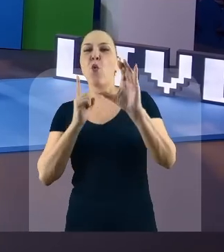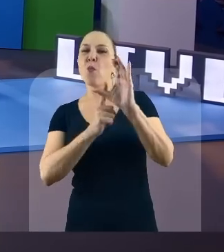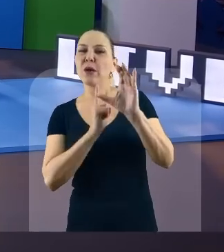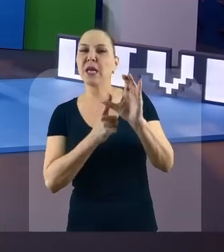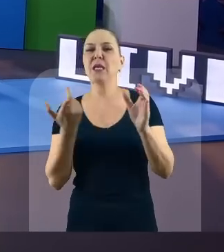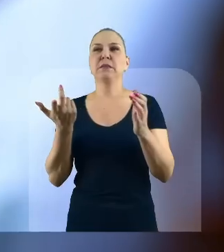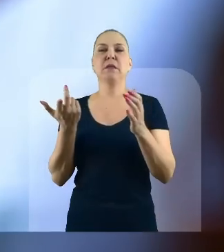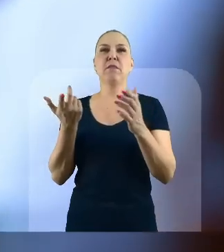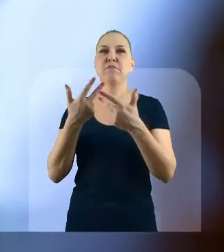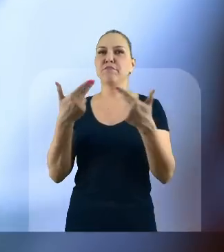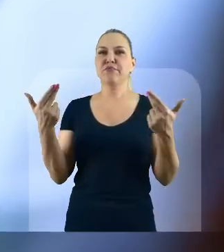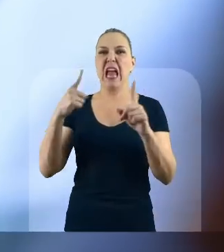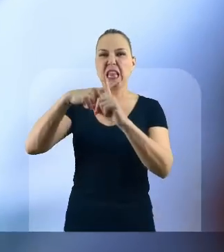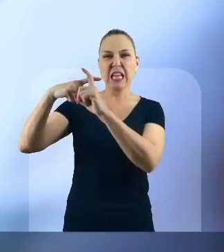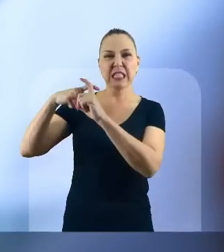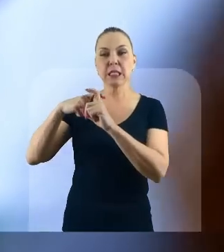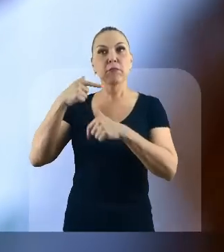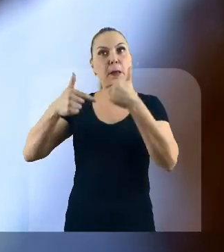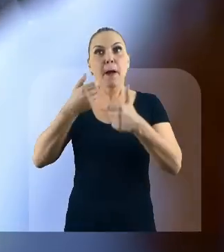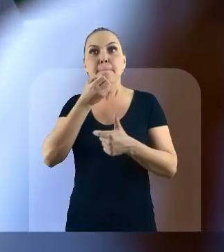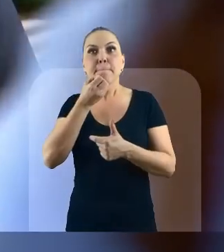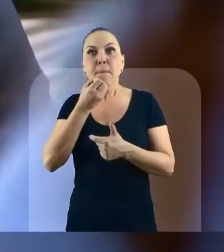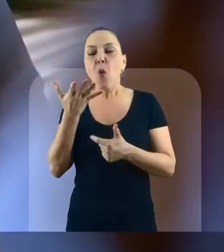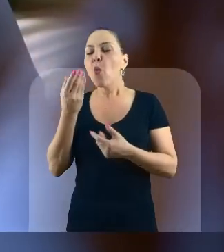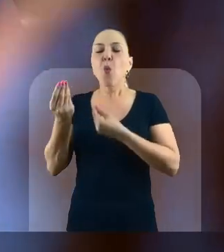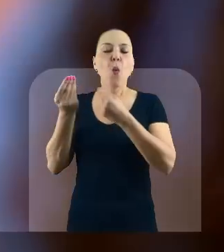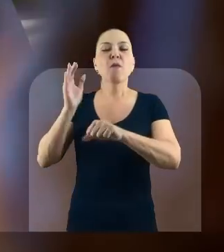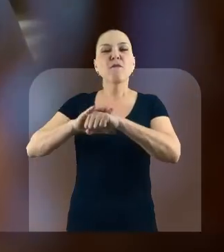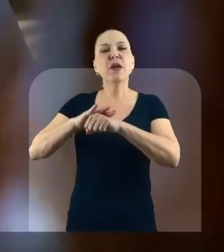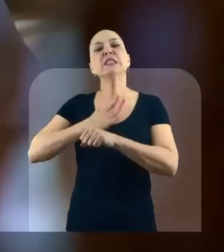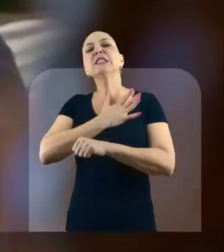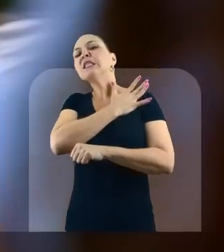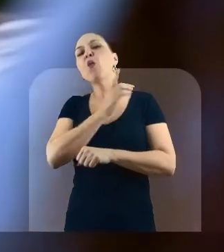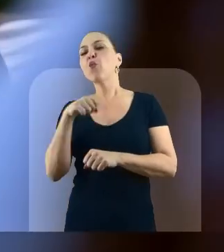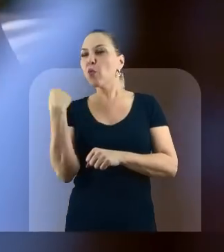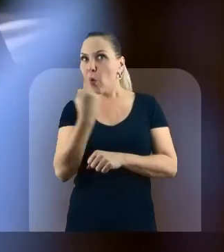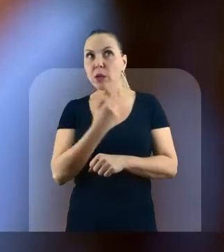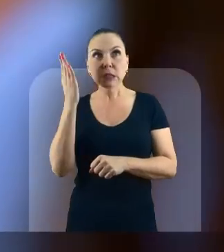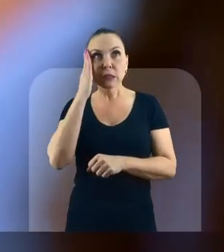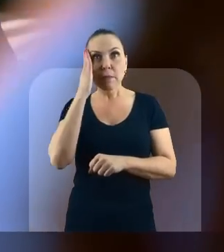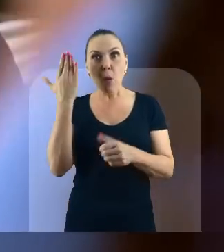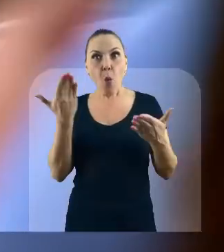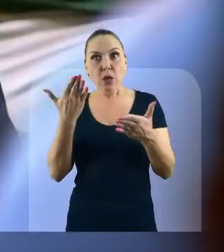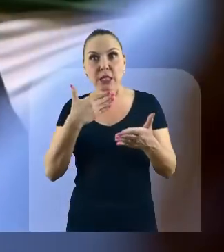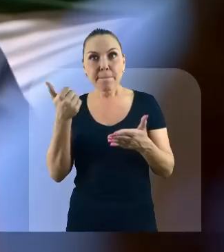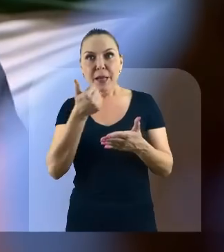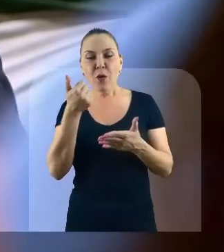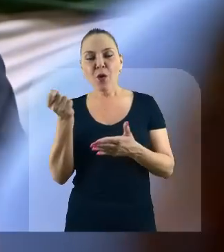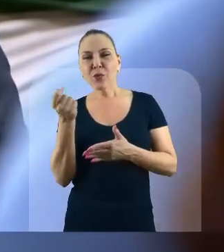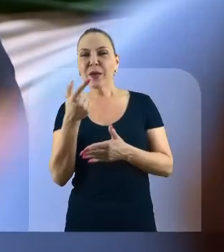pós-comunistas, territórios nazistas, fez um trabalho excepcional. General, nós sabemos que melhor do